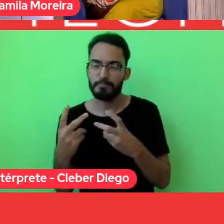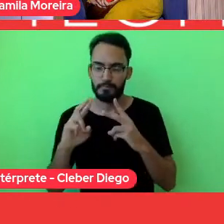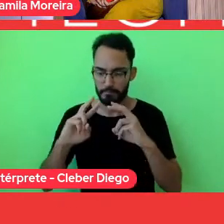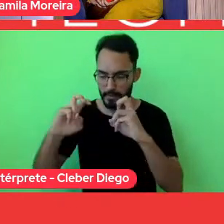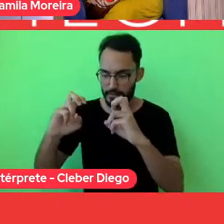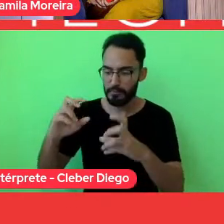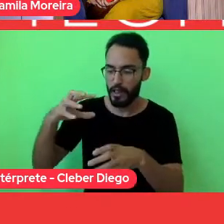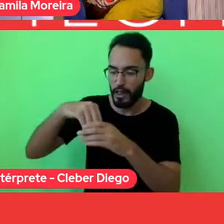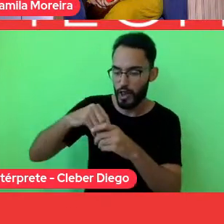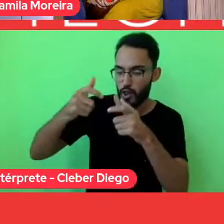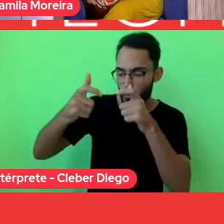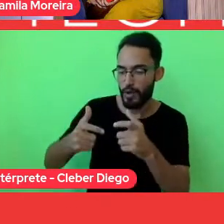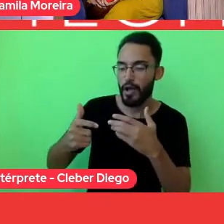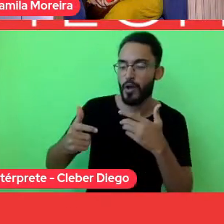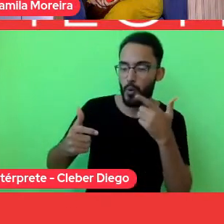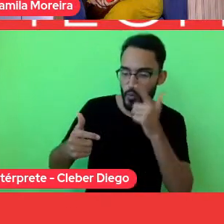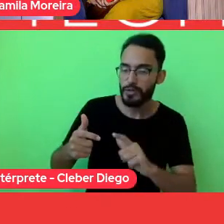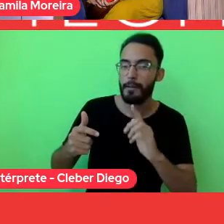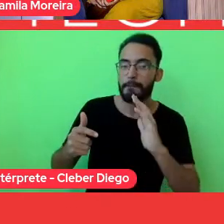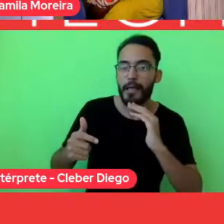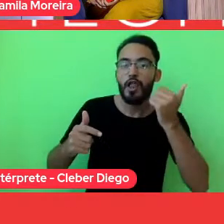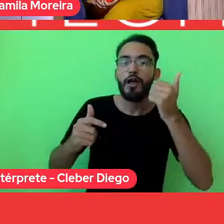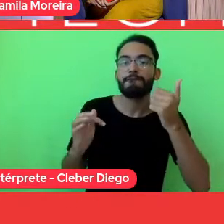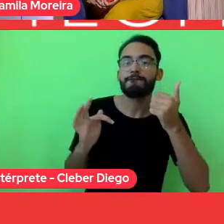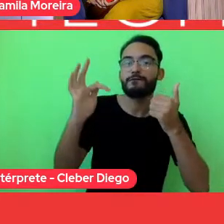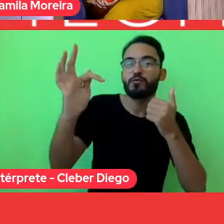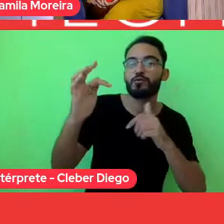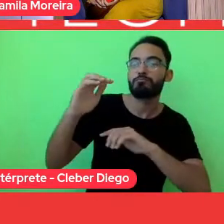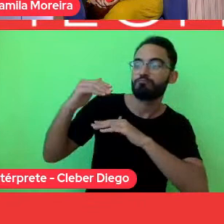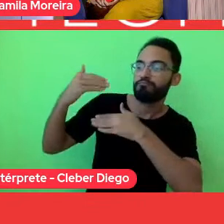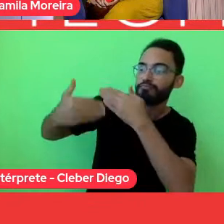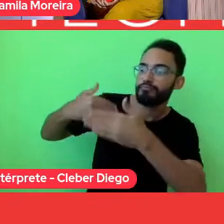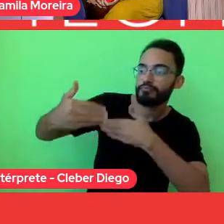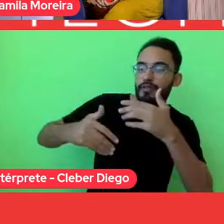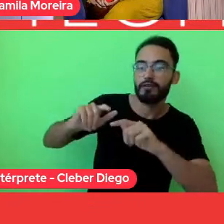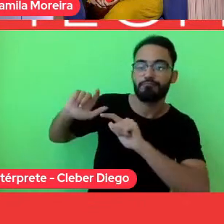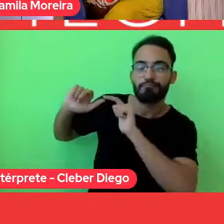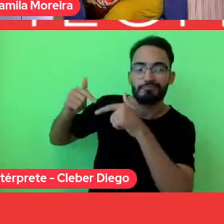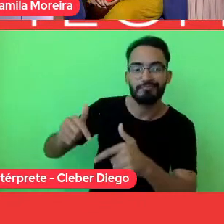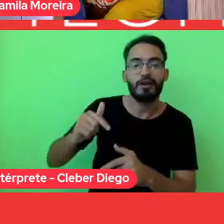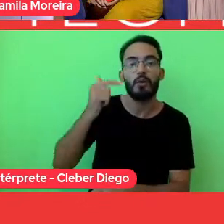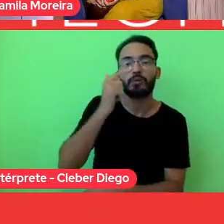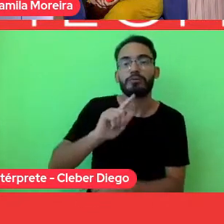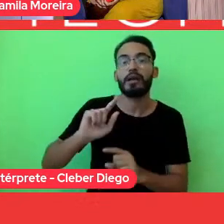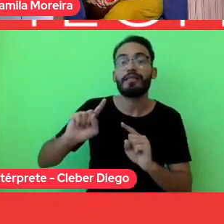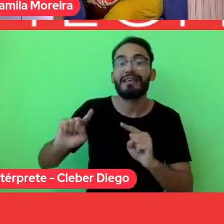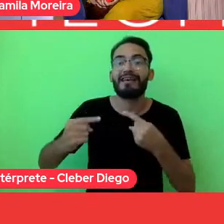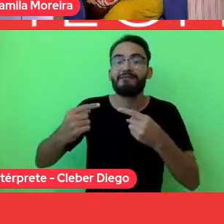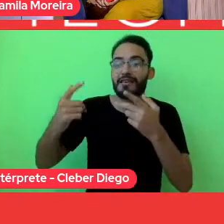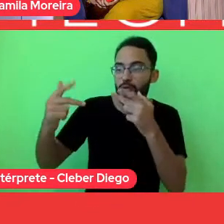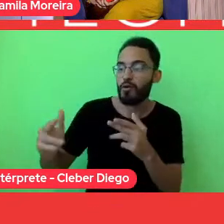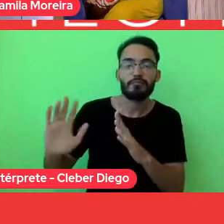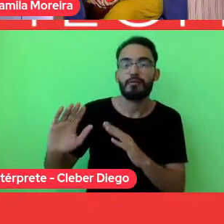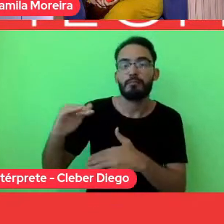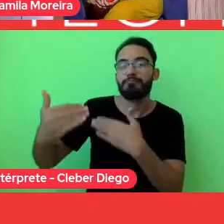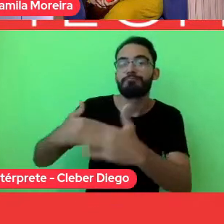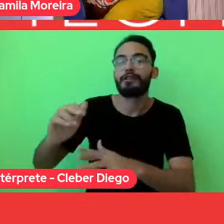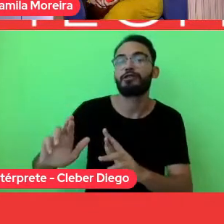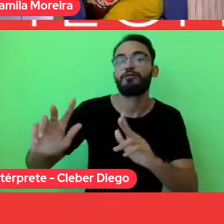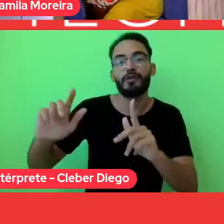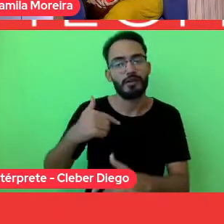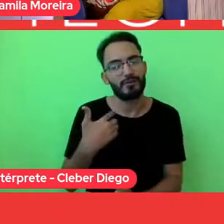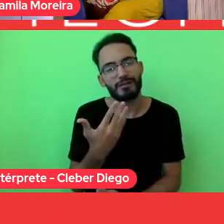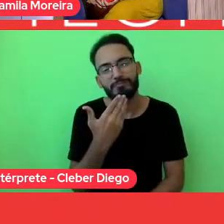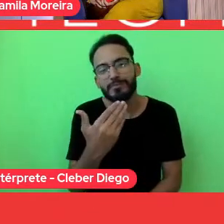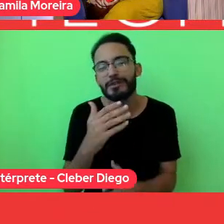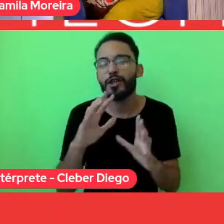de conseguir melhorar para que próximas gerações não enfrentem os mesmos desafios que a gente. Então, queria pedir encarecidamente para todas